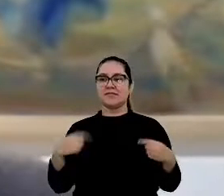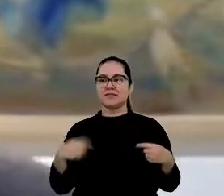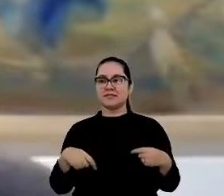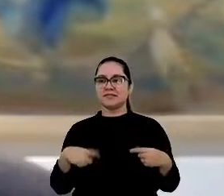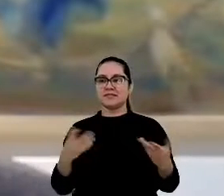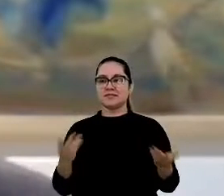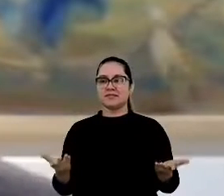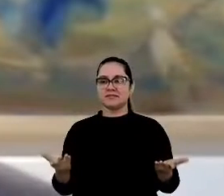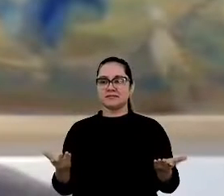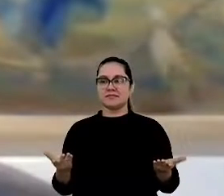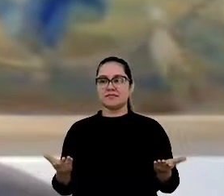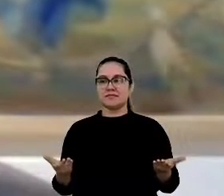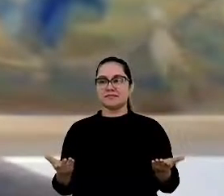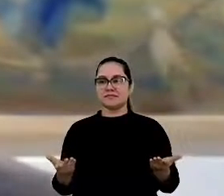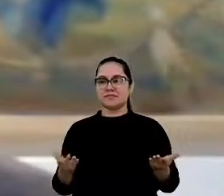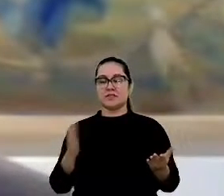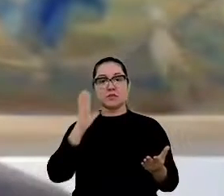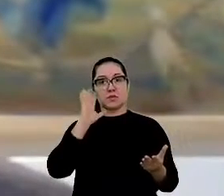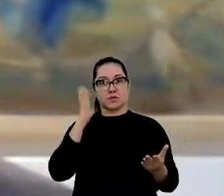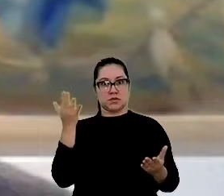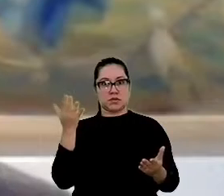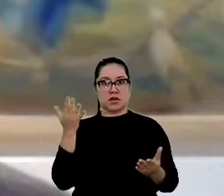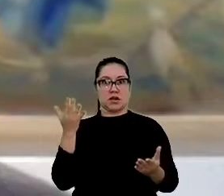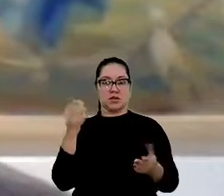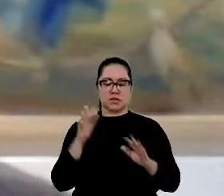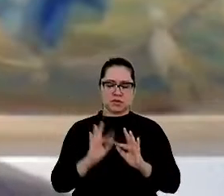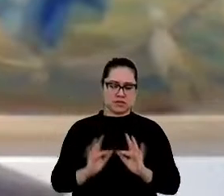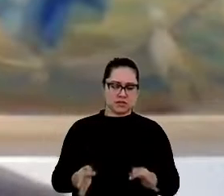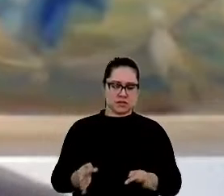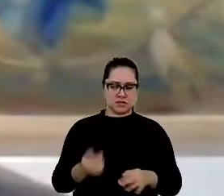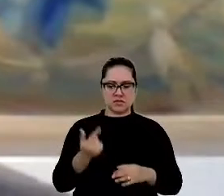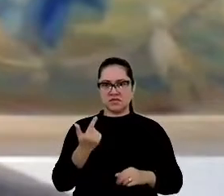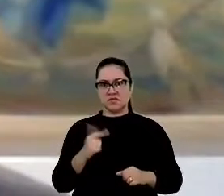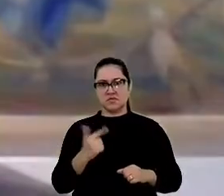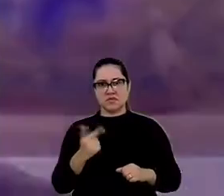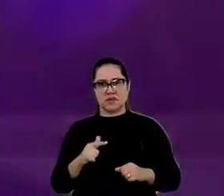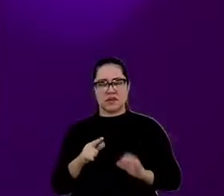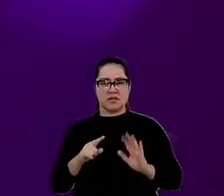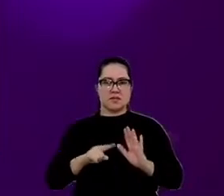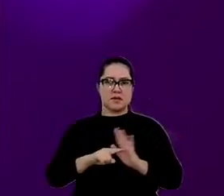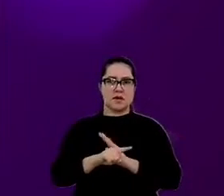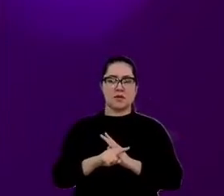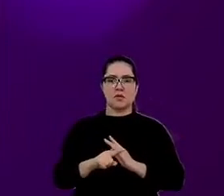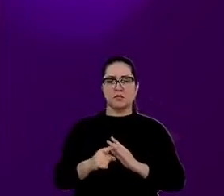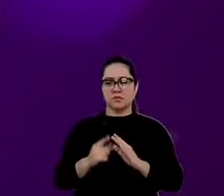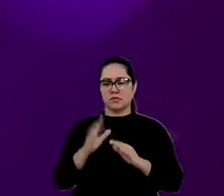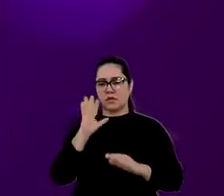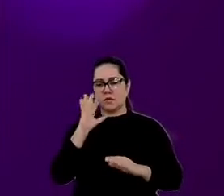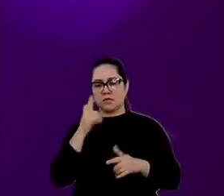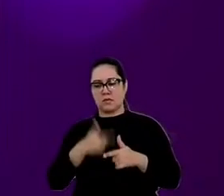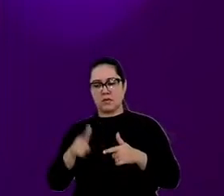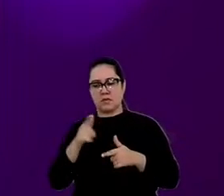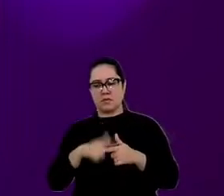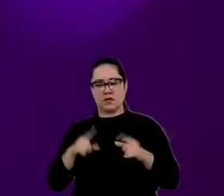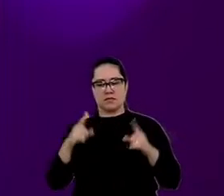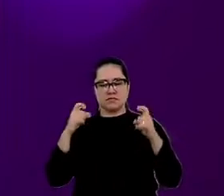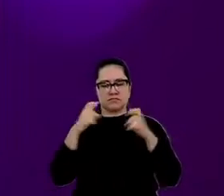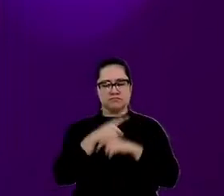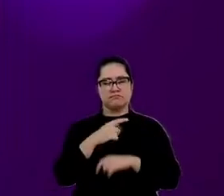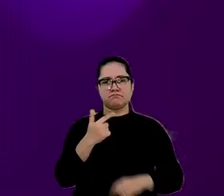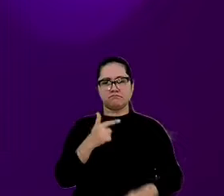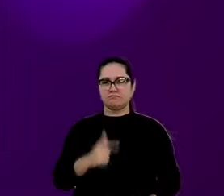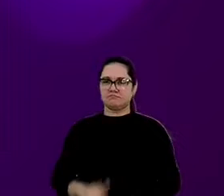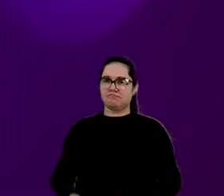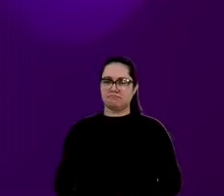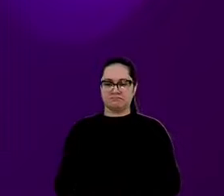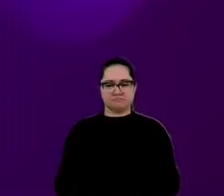drástica. Não há uma solução simples para uma pergunta, para um problema tão complexo, Pedro. Não